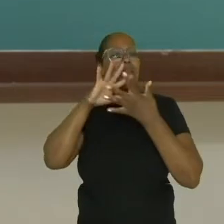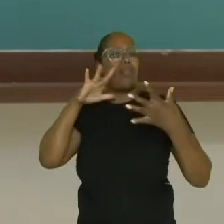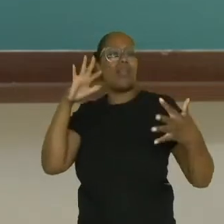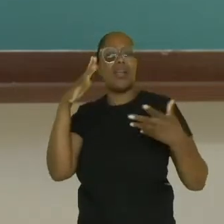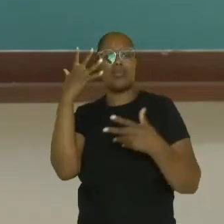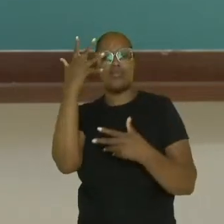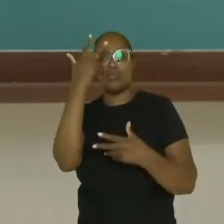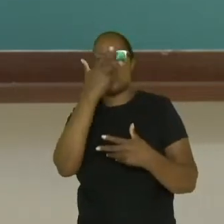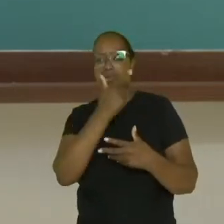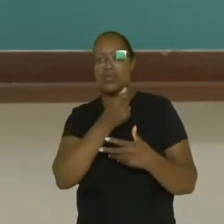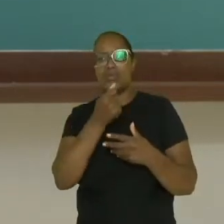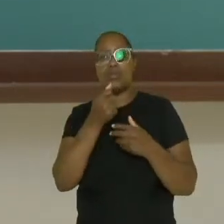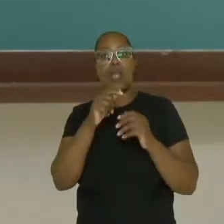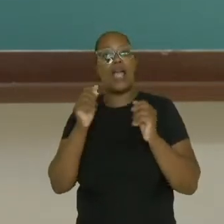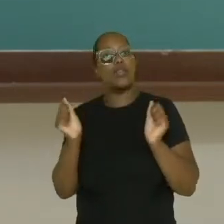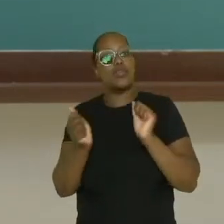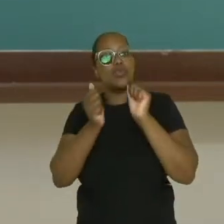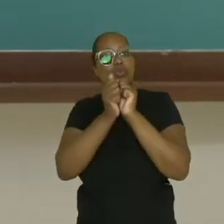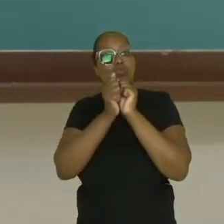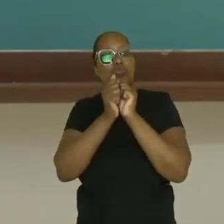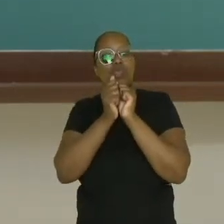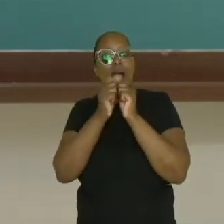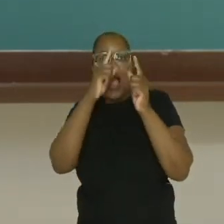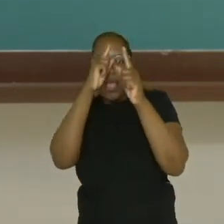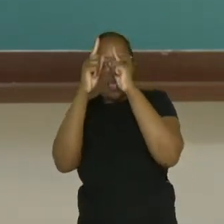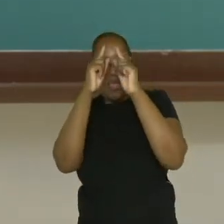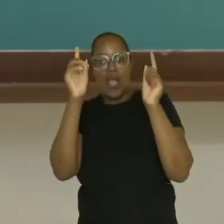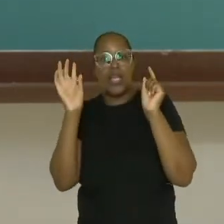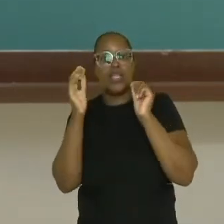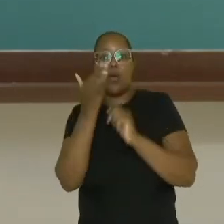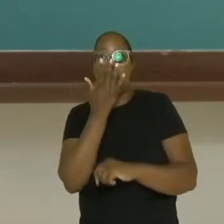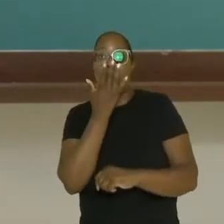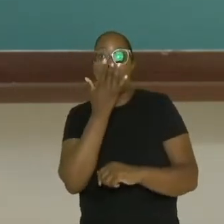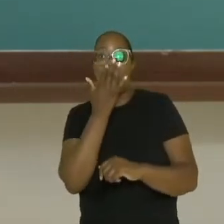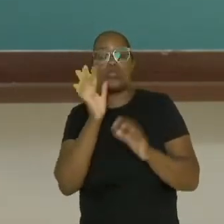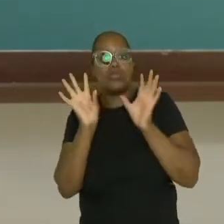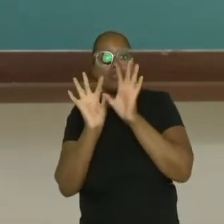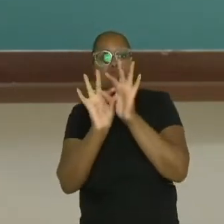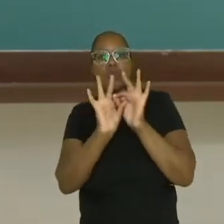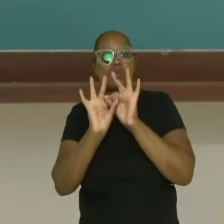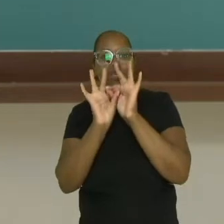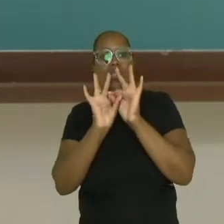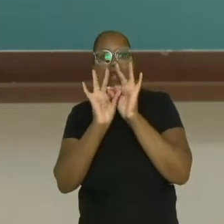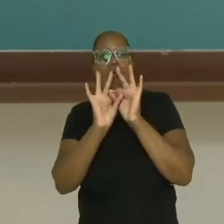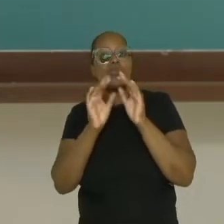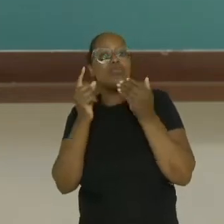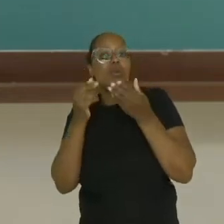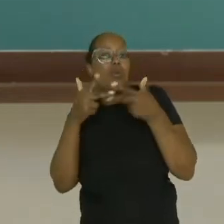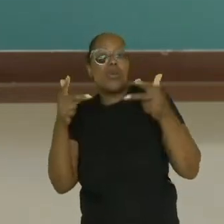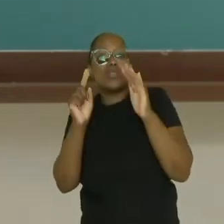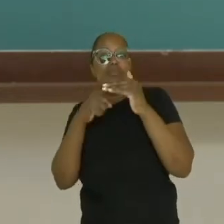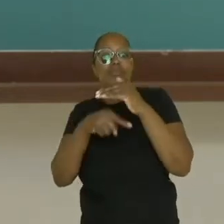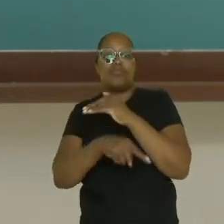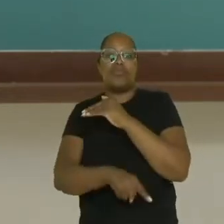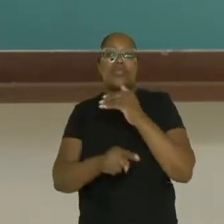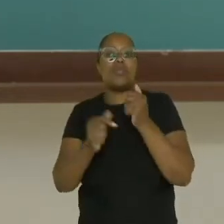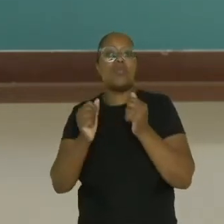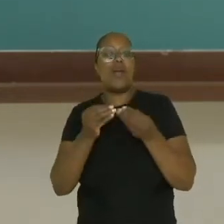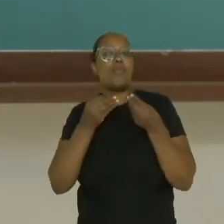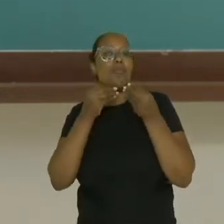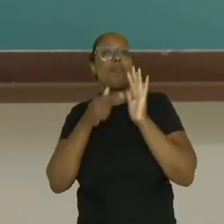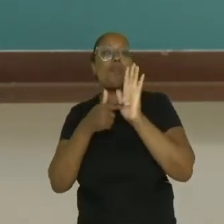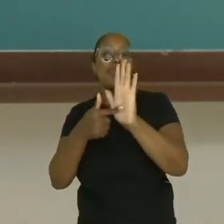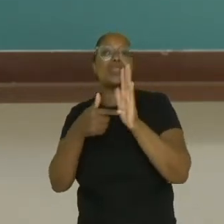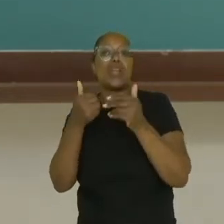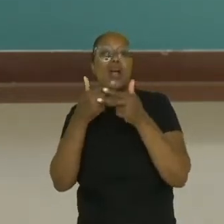Aí, junta a ideia de cores, nós vamos ter uma gama, uma possibilidade enorme, infinita de produzir cores, misturar